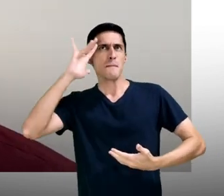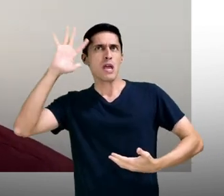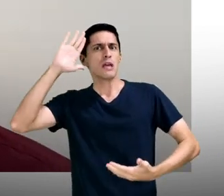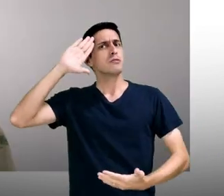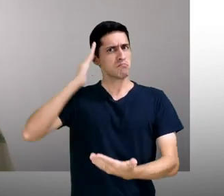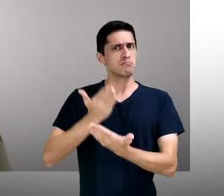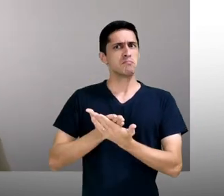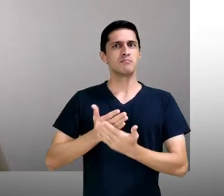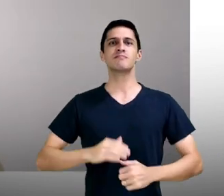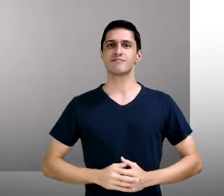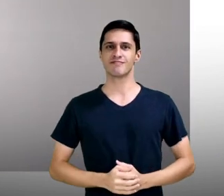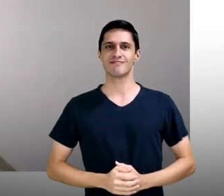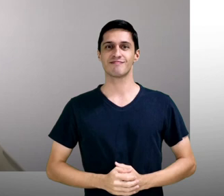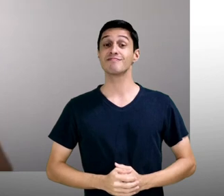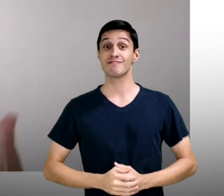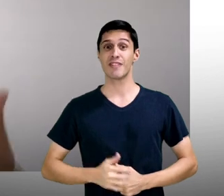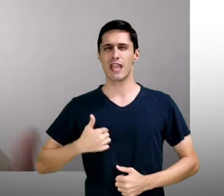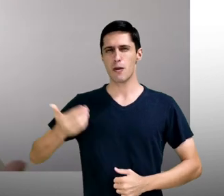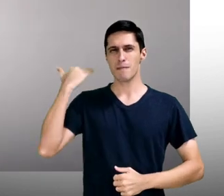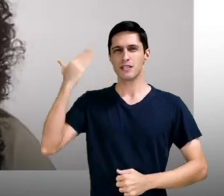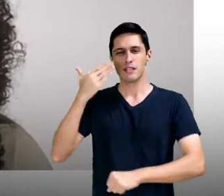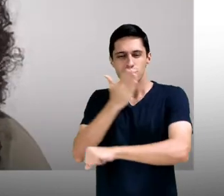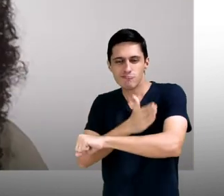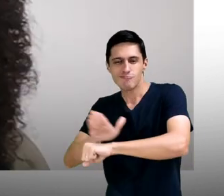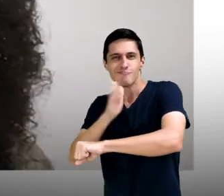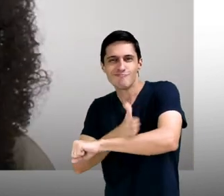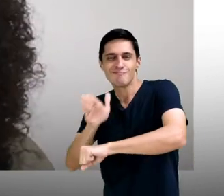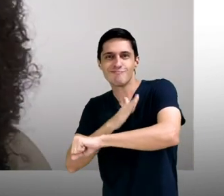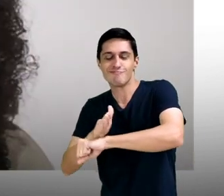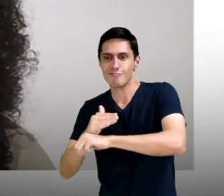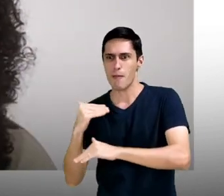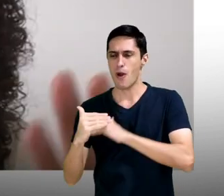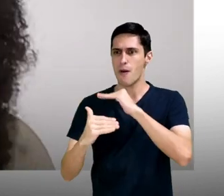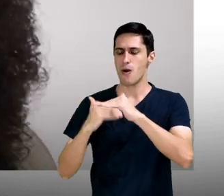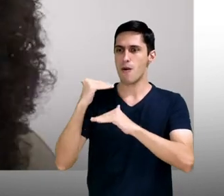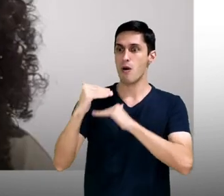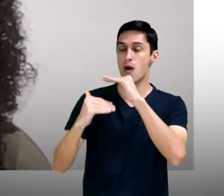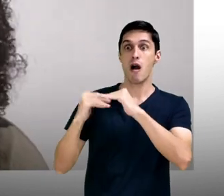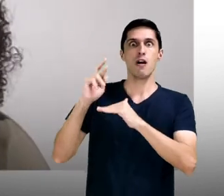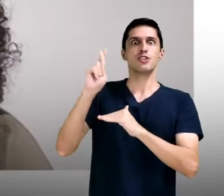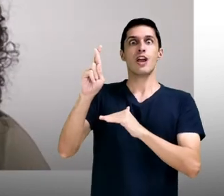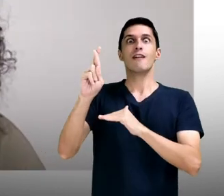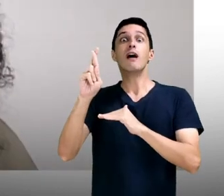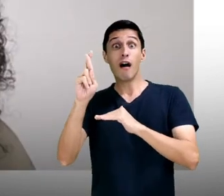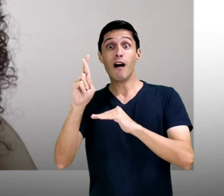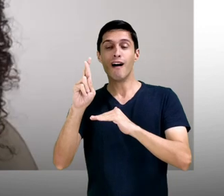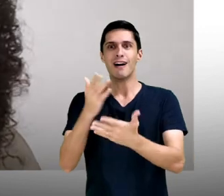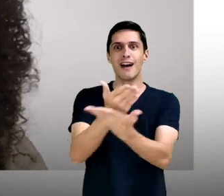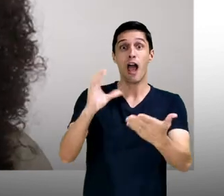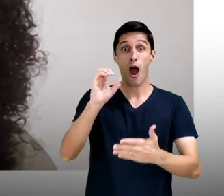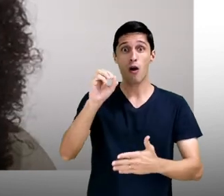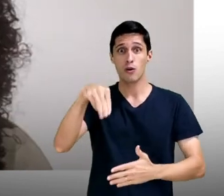penso que eu acredito eu saí de lá o ar de trás como estagiário E aí veio o cargo de liderança que só foi possível com